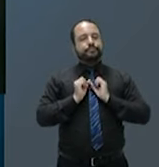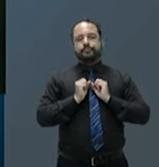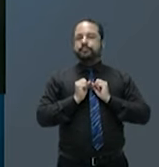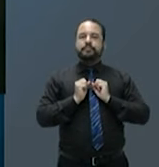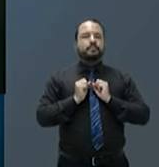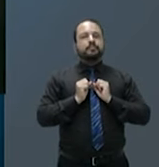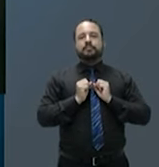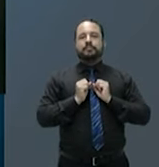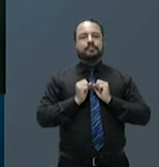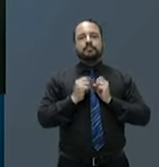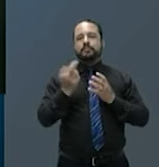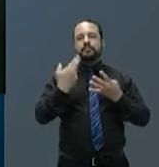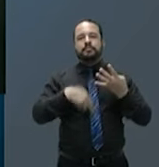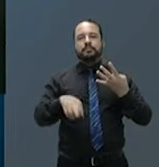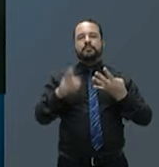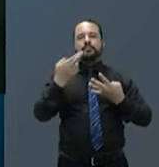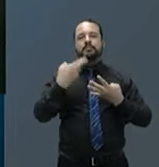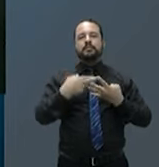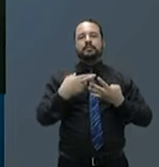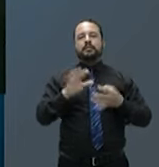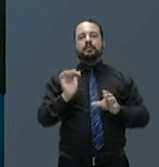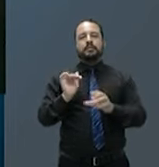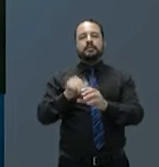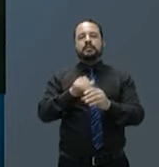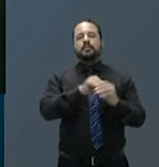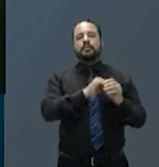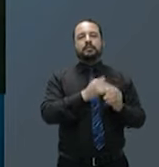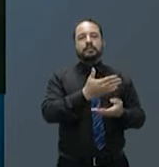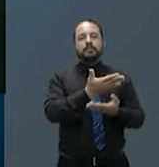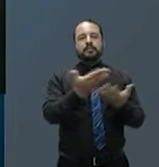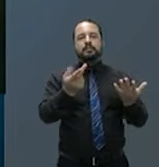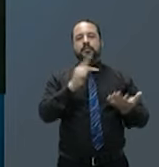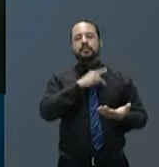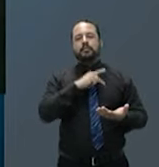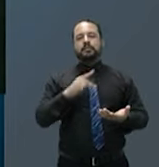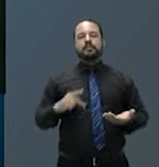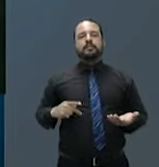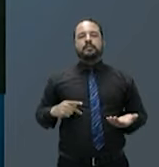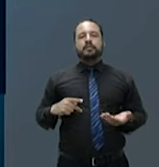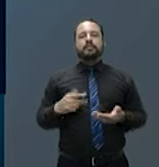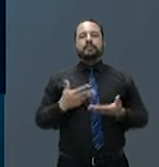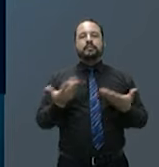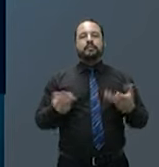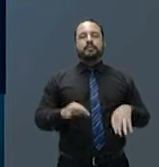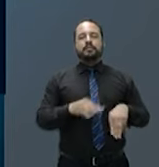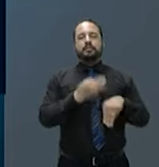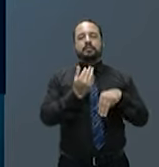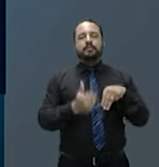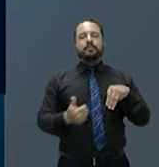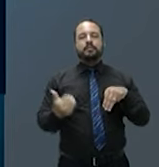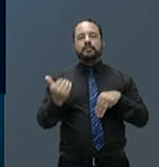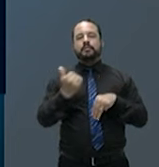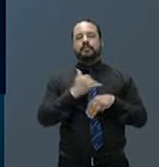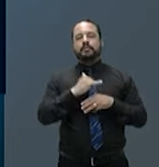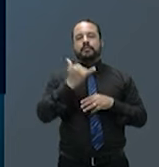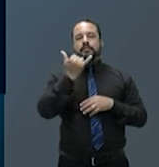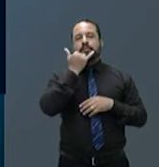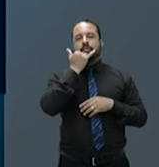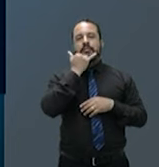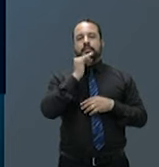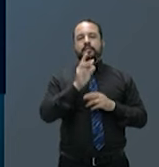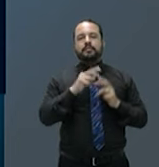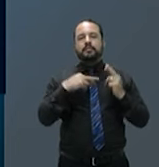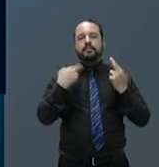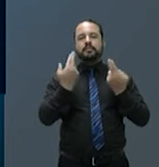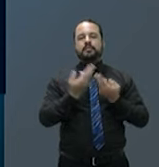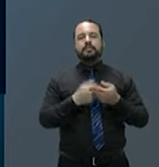ao recurso. É como voto, senhora presidente. Sim, ministro. Perdão, eu estou com uma reunião no CNJ